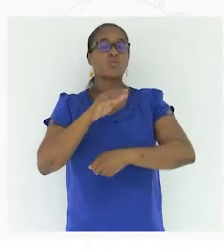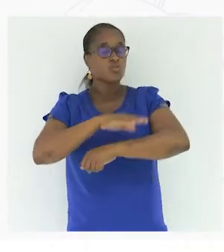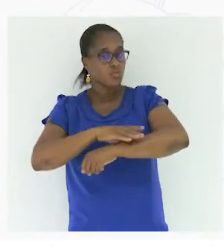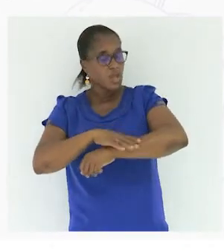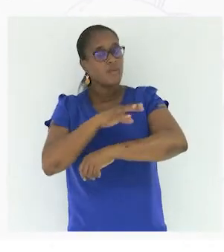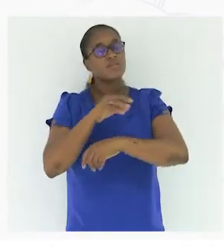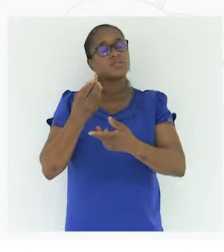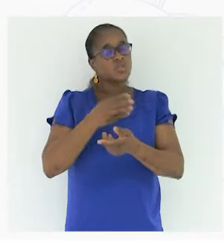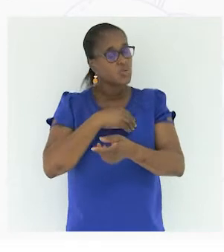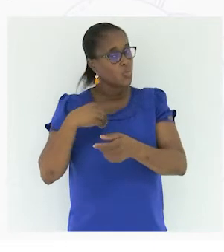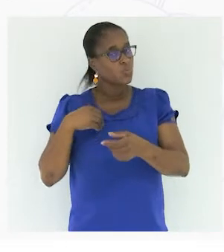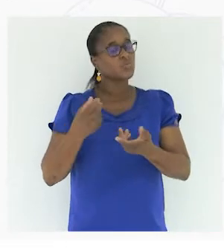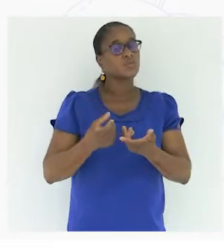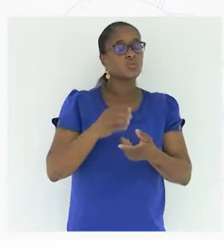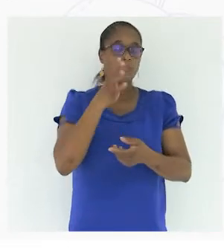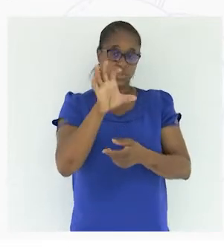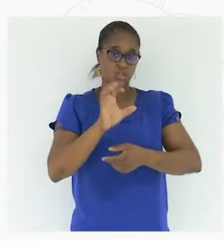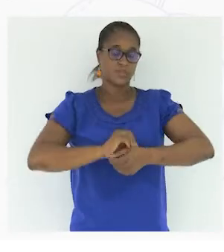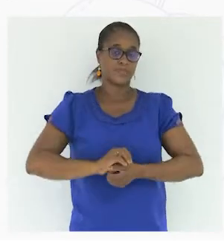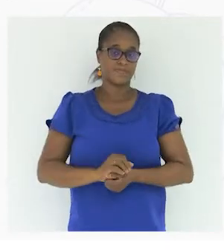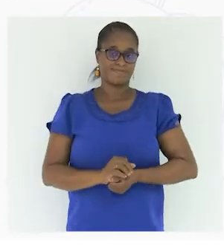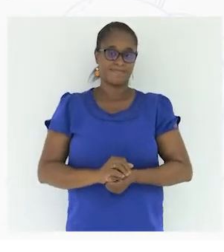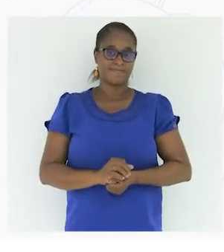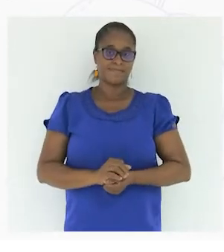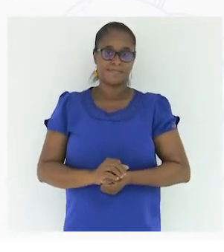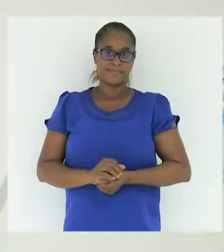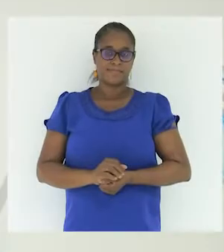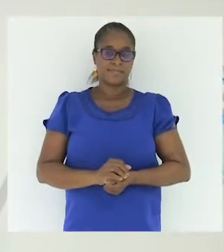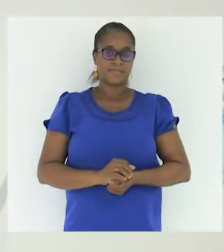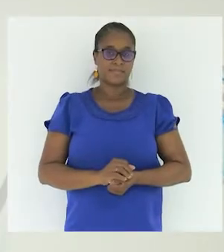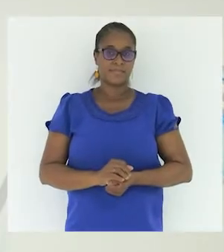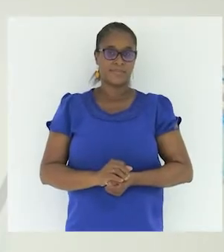autoridades sanitárias do país.